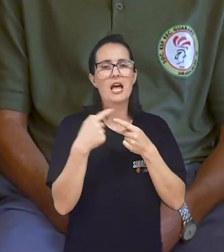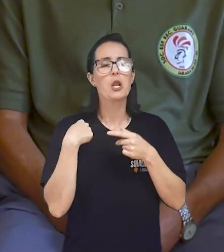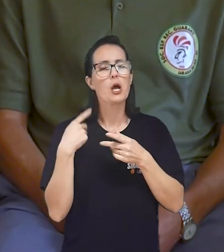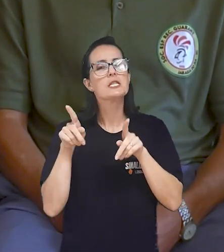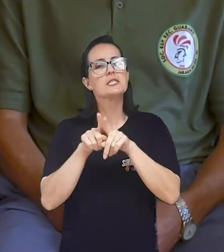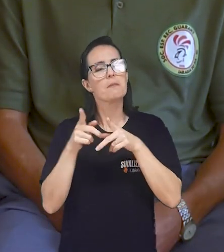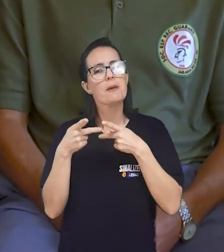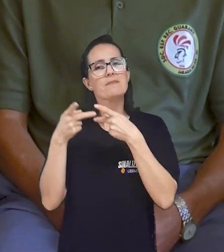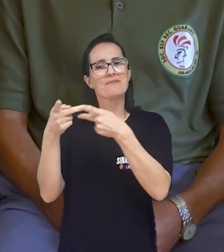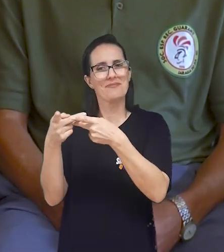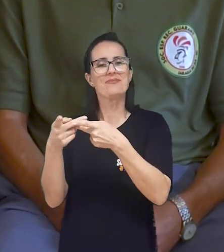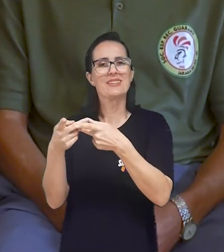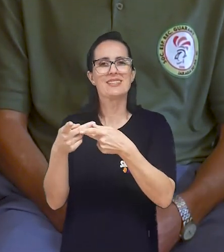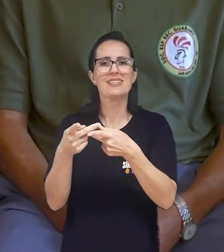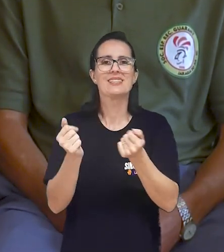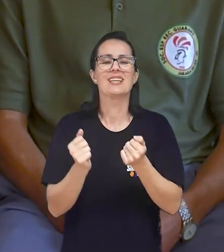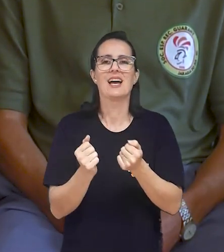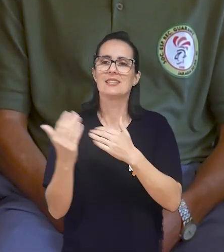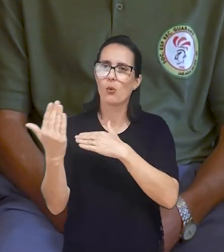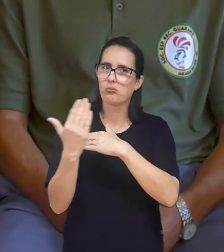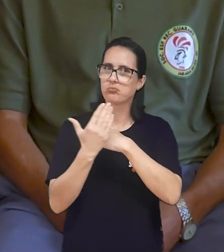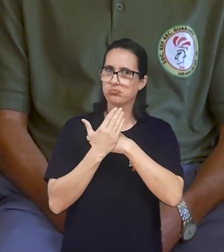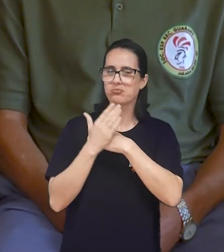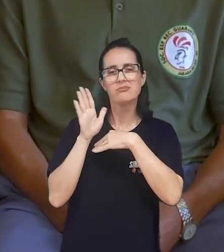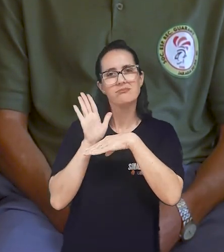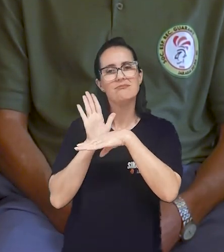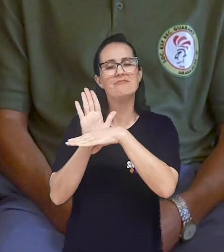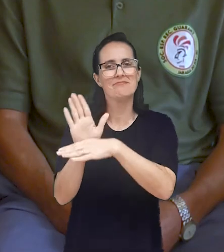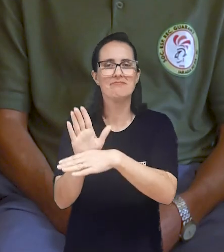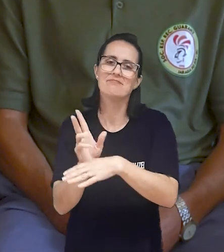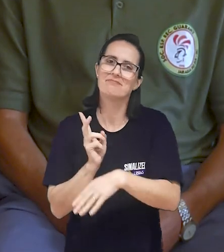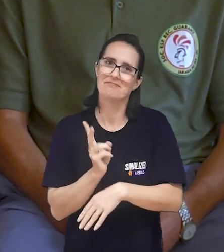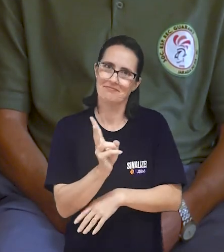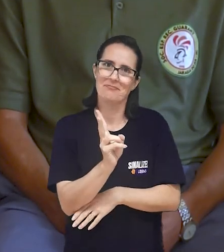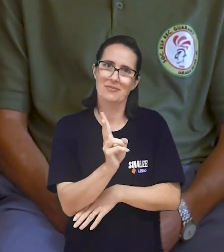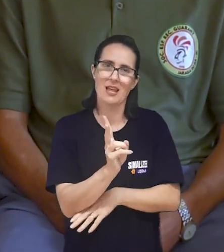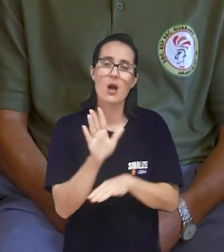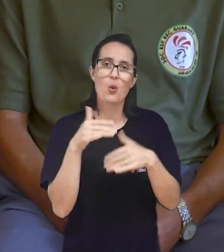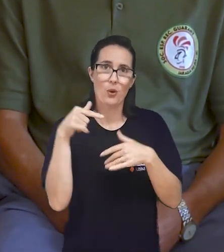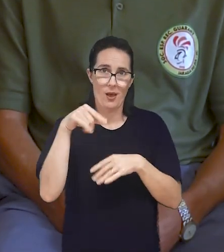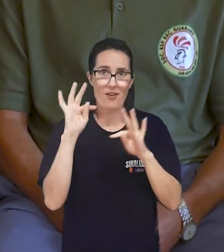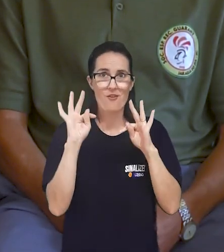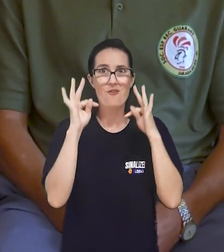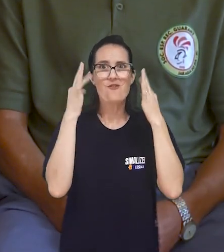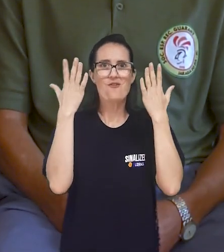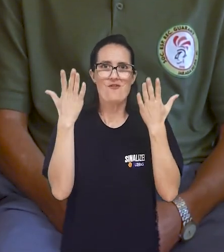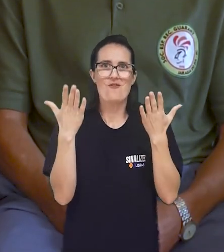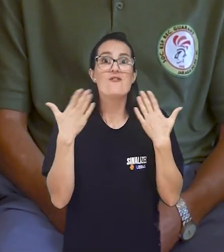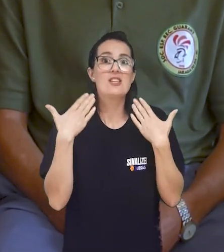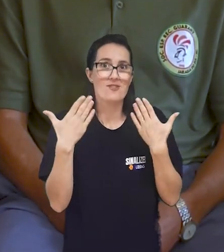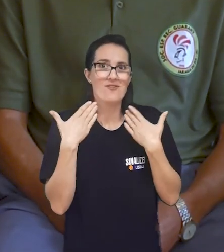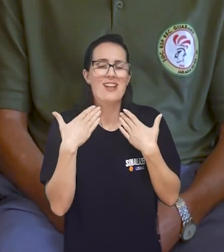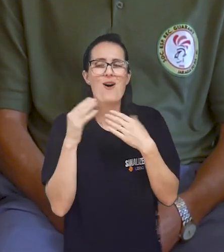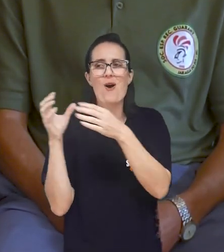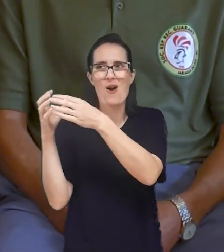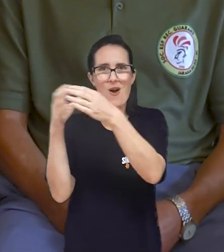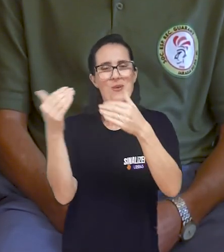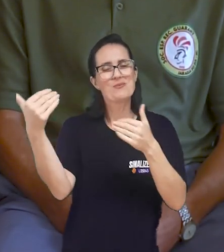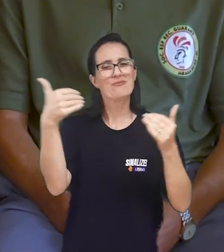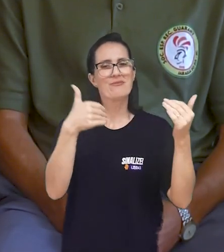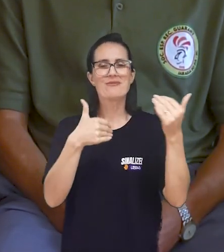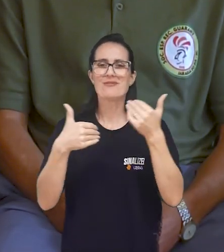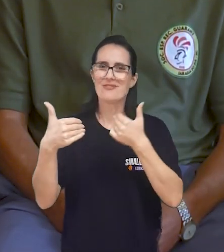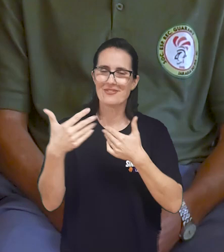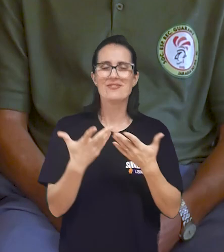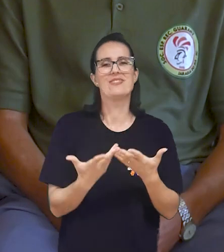deles. Então a gente retribui e eles depois na Sommerfest eles voltam aqui para estar representando de novo